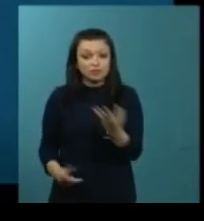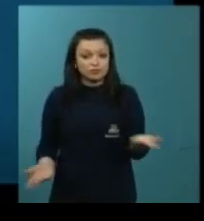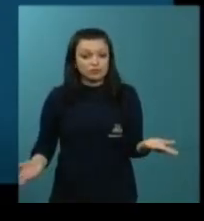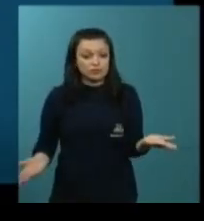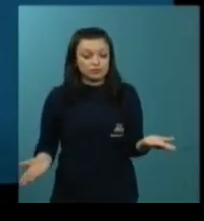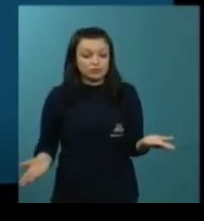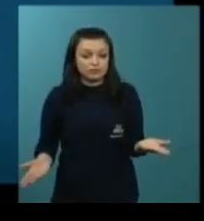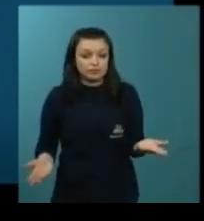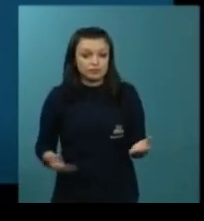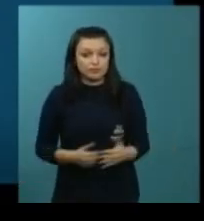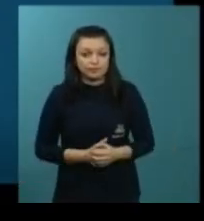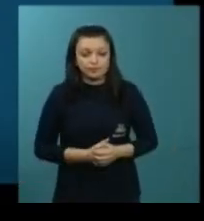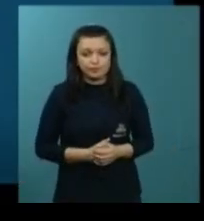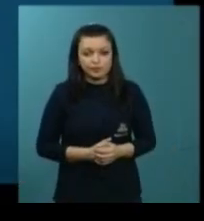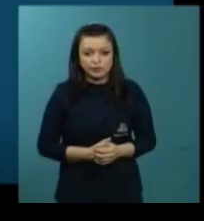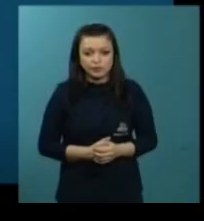4.